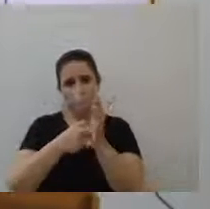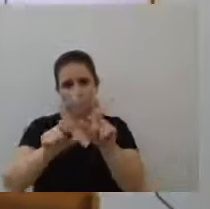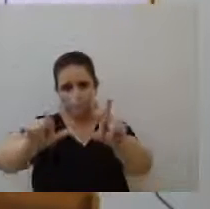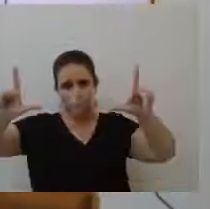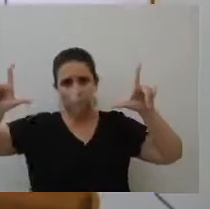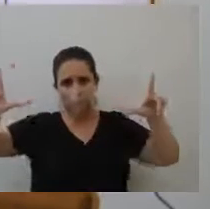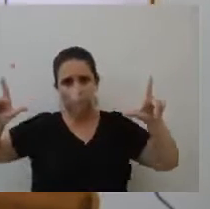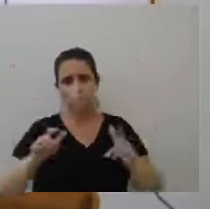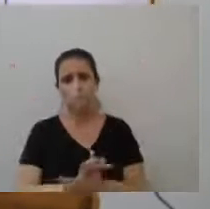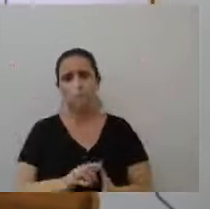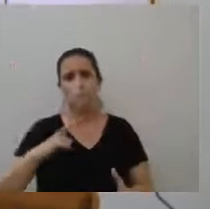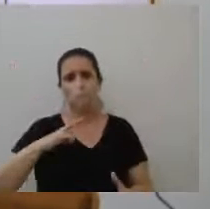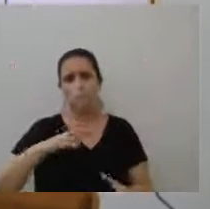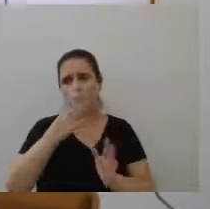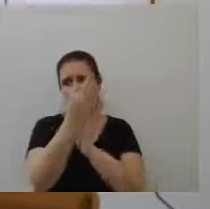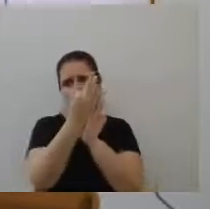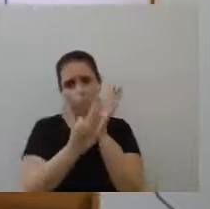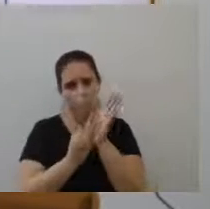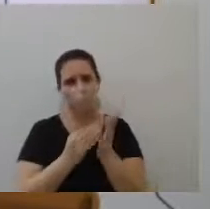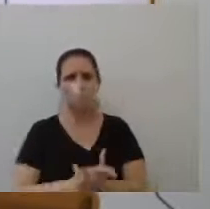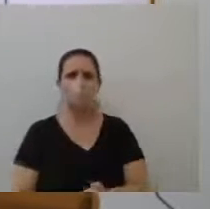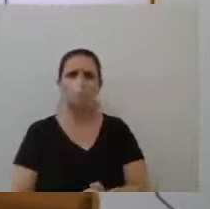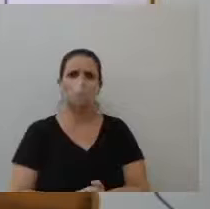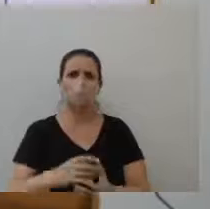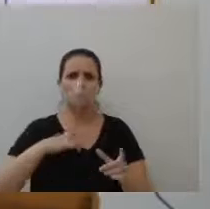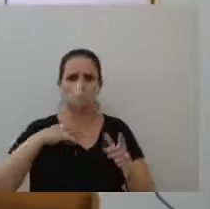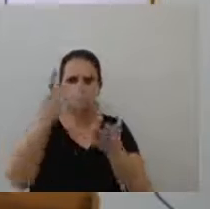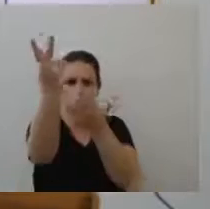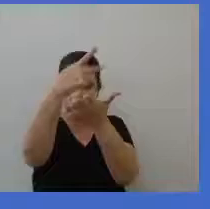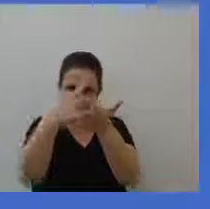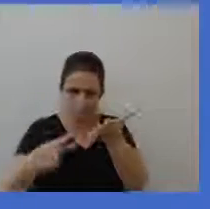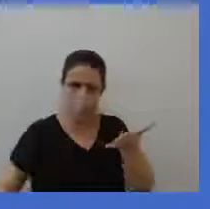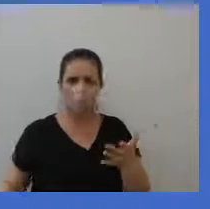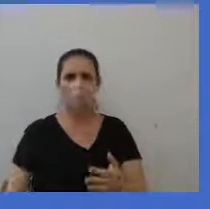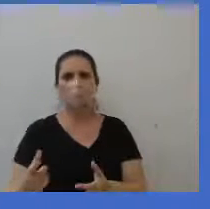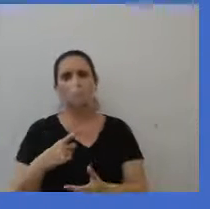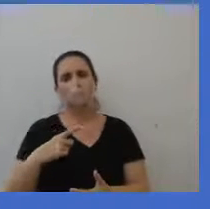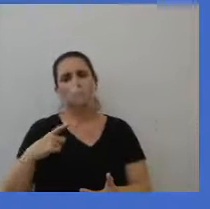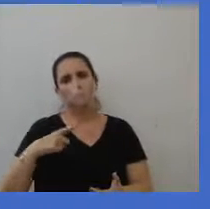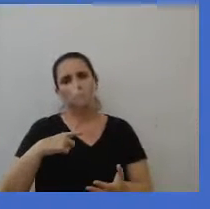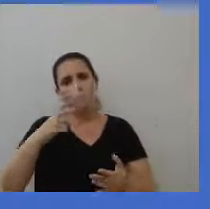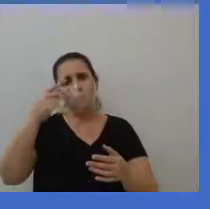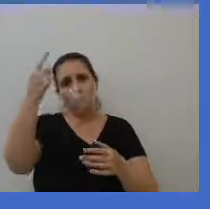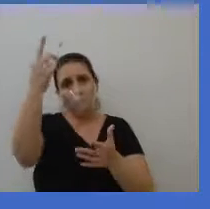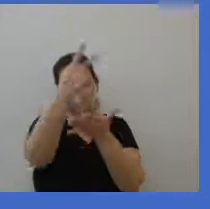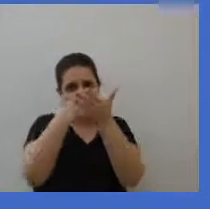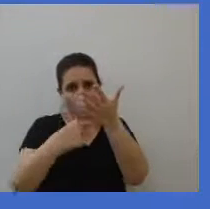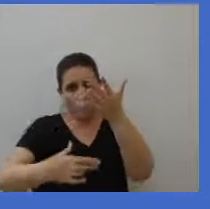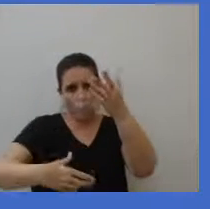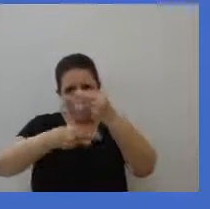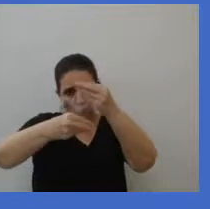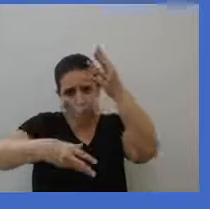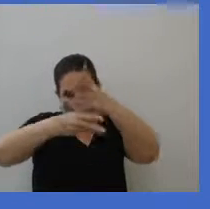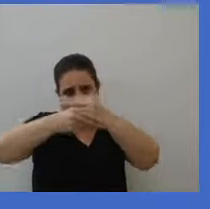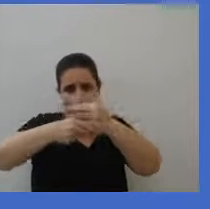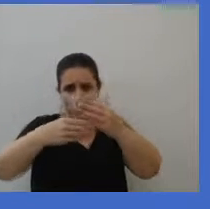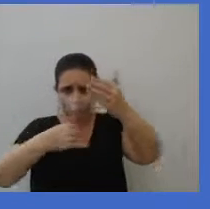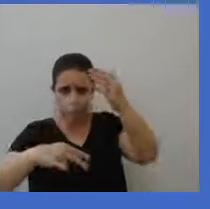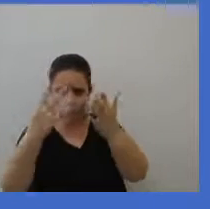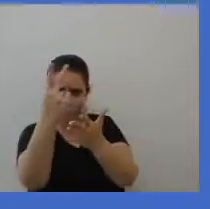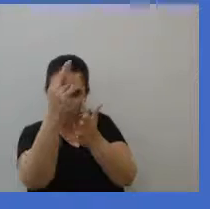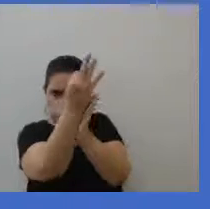ó. Aparece uma tira com o célebre personagem Garfield e chega o